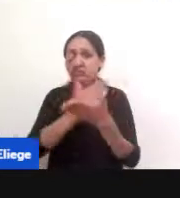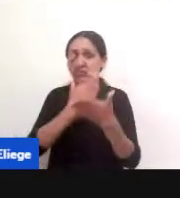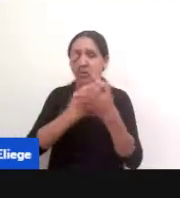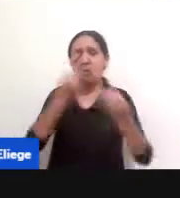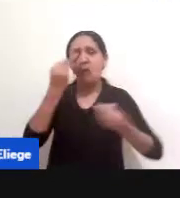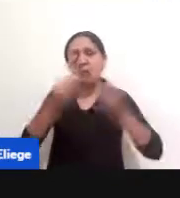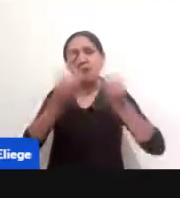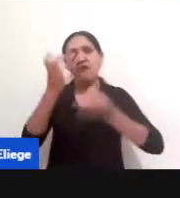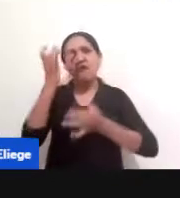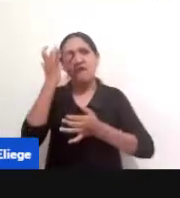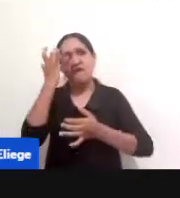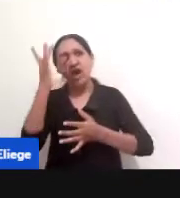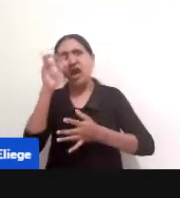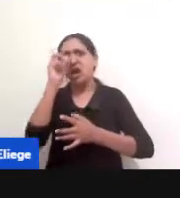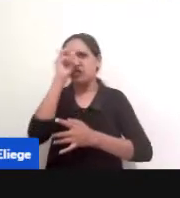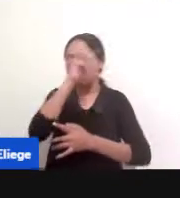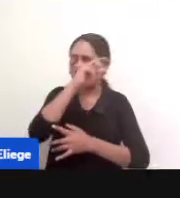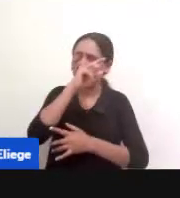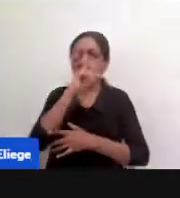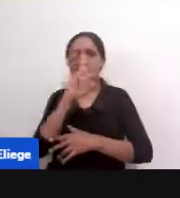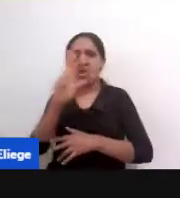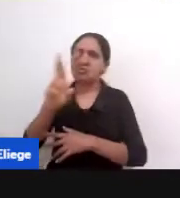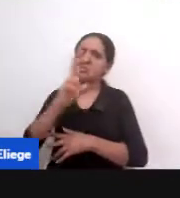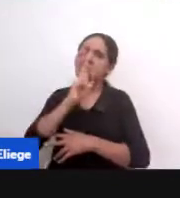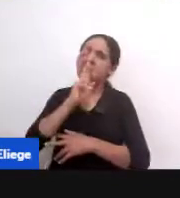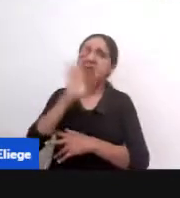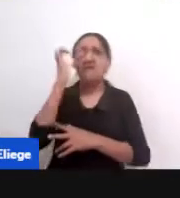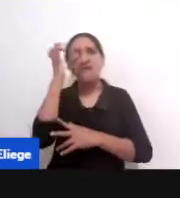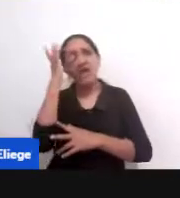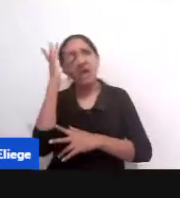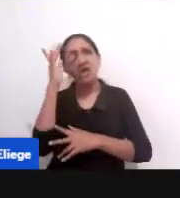fácil? Ah, foi difícil, foi fácil, eu não fiz.